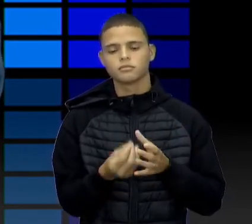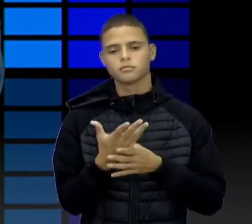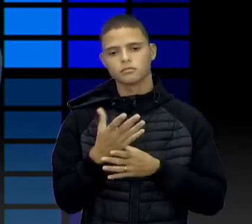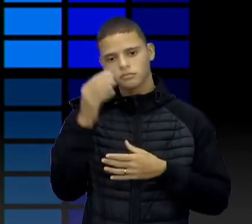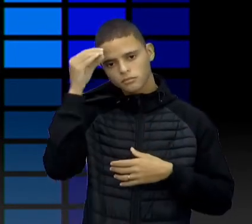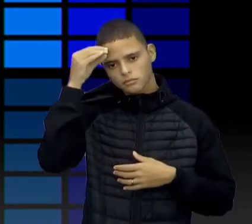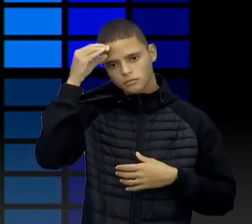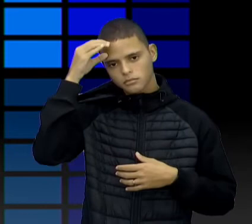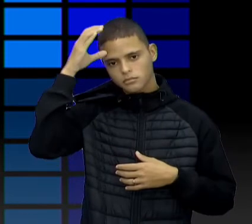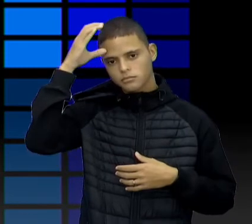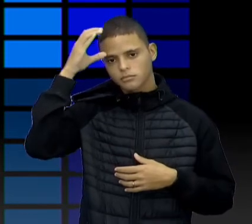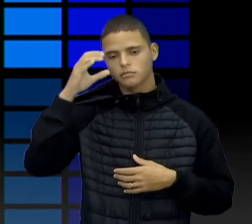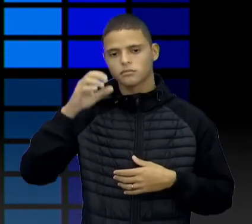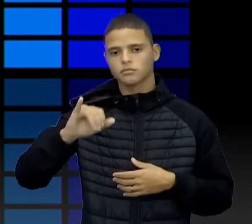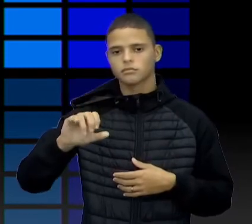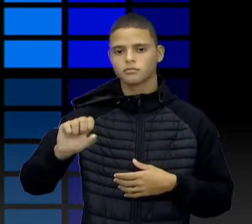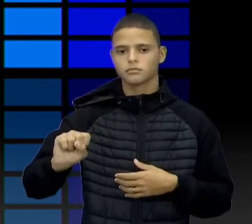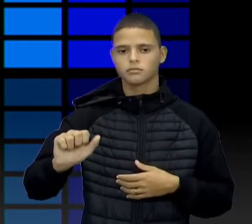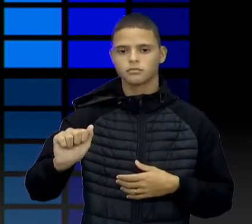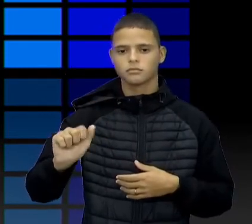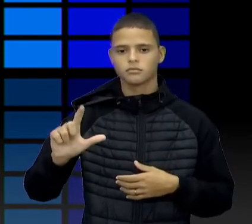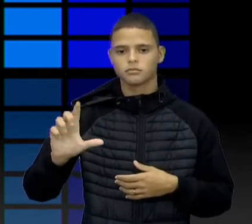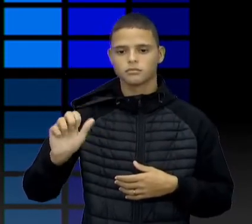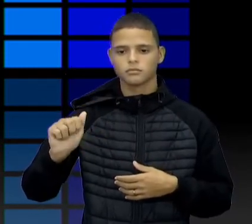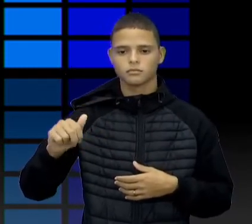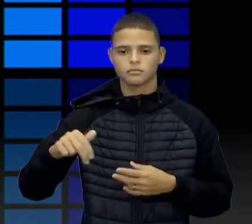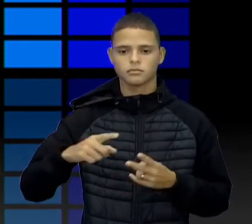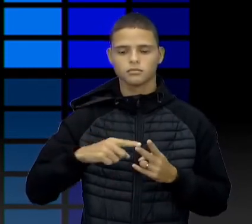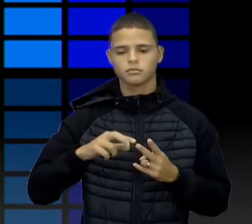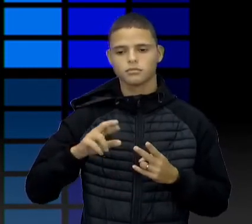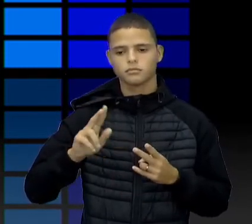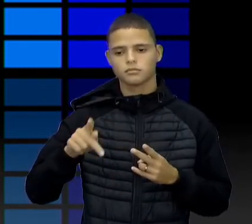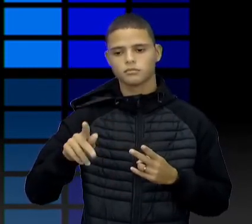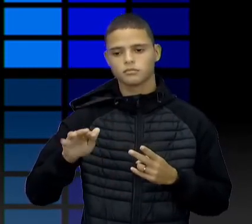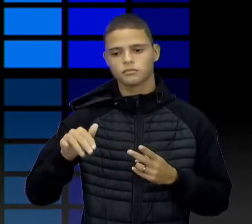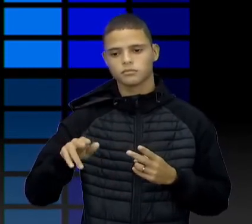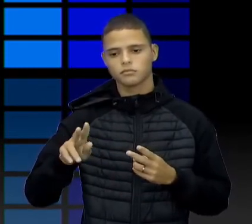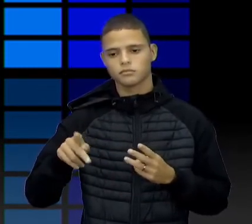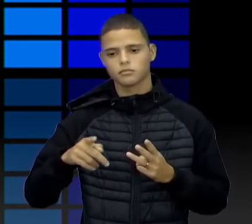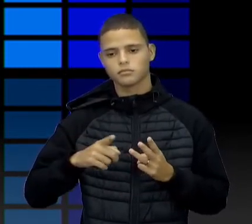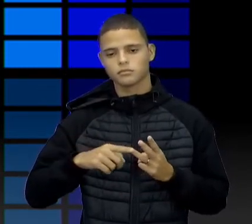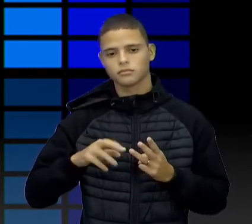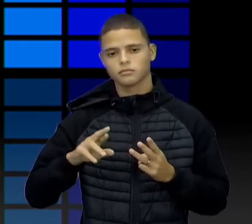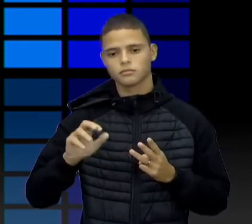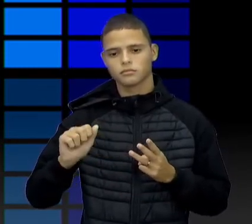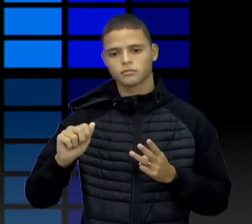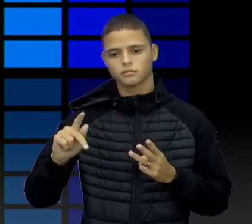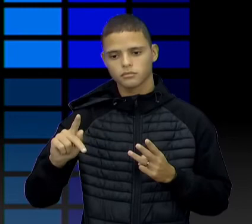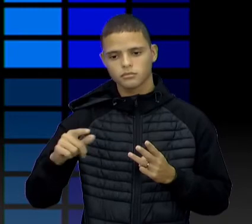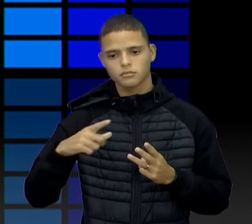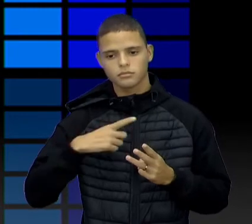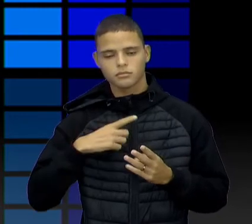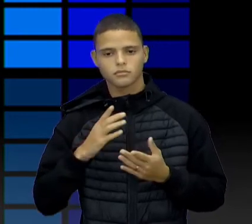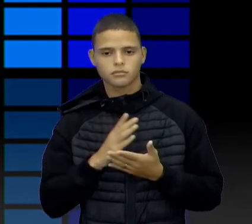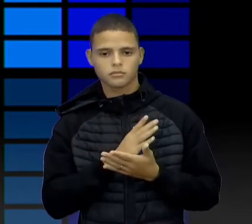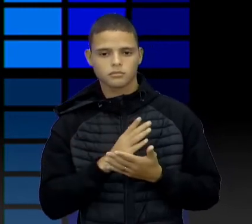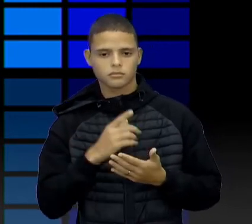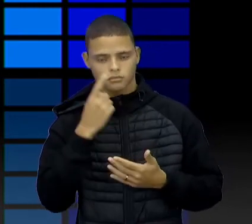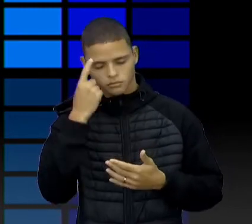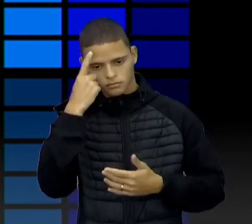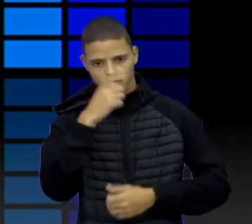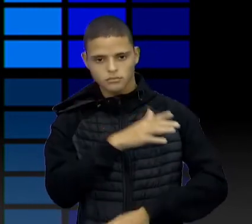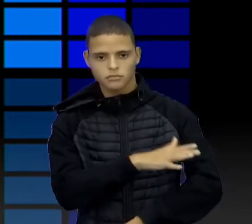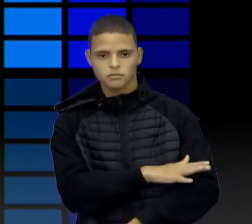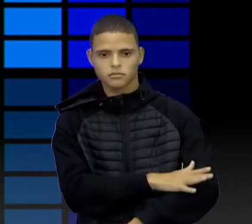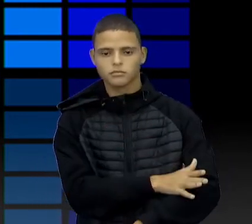conhecimento através do slam, através do funk, através do rap, ainda visto de forma preconceituosa, racista, como